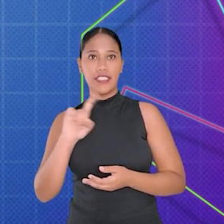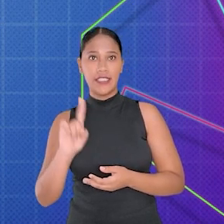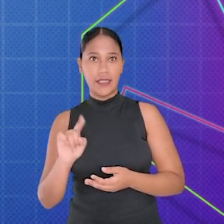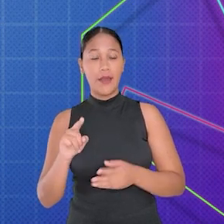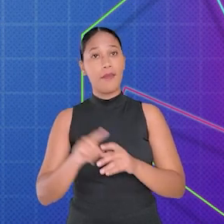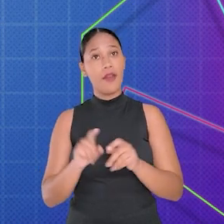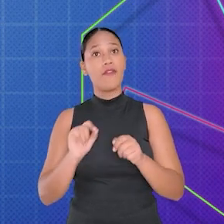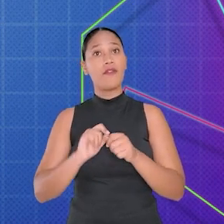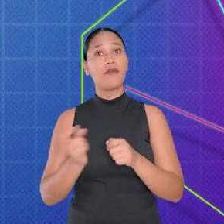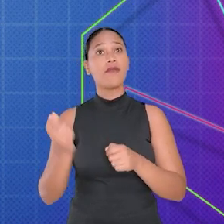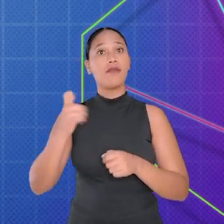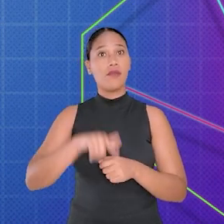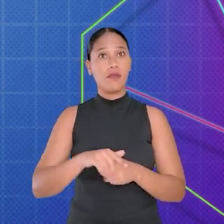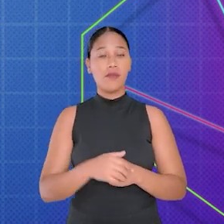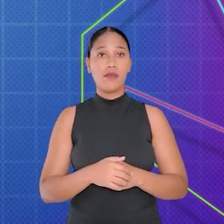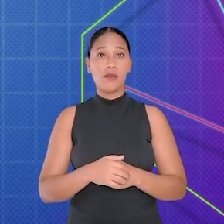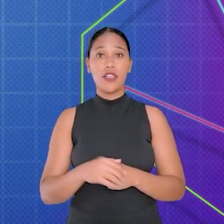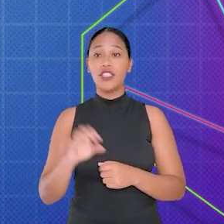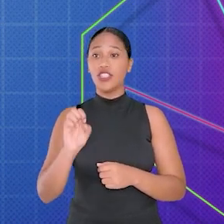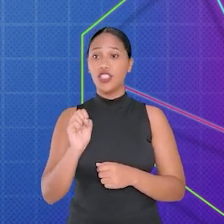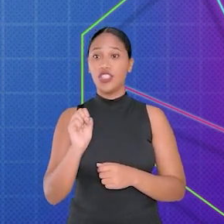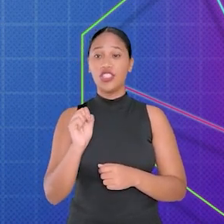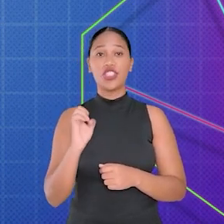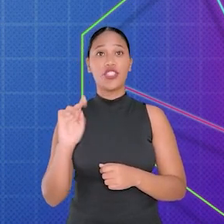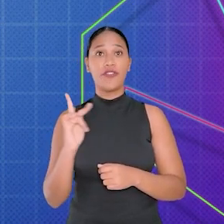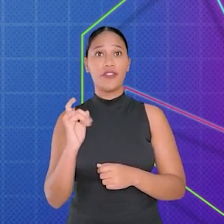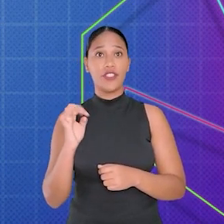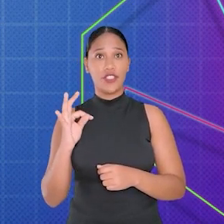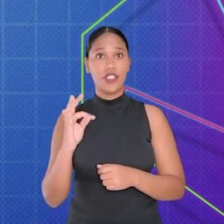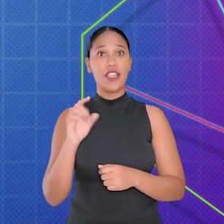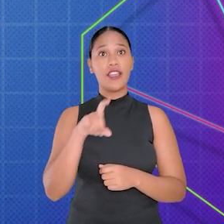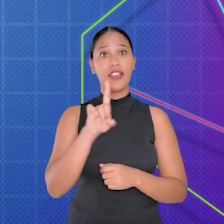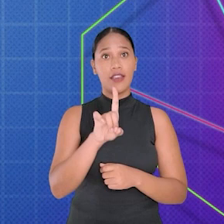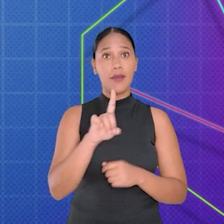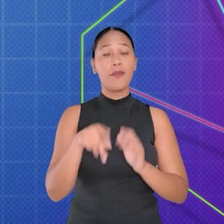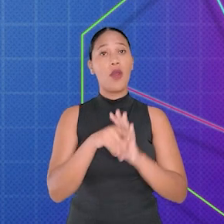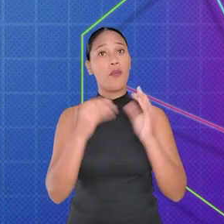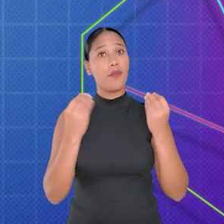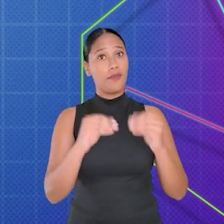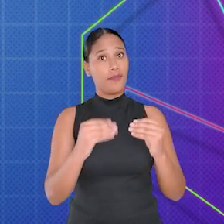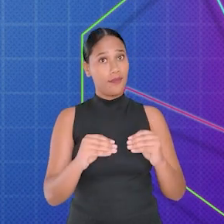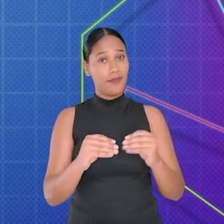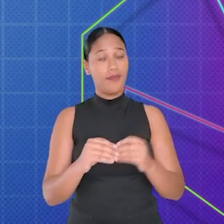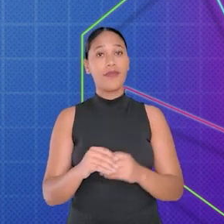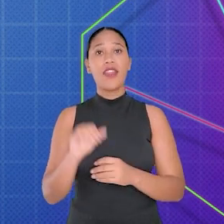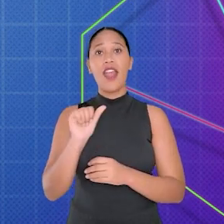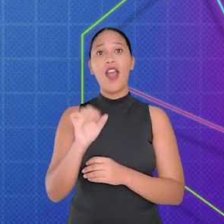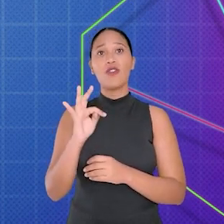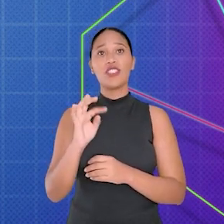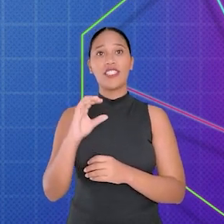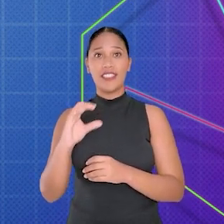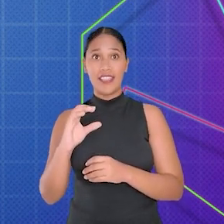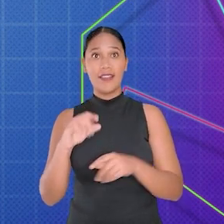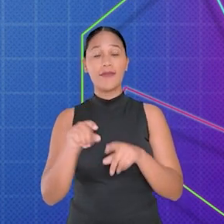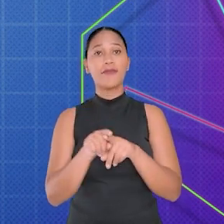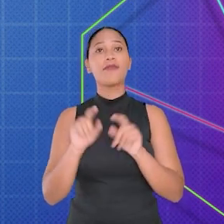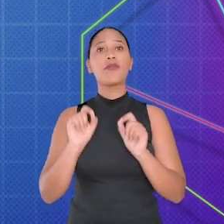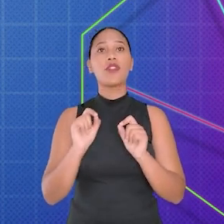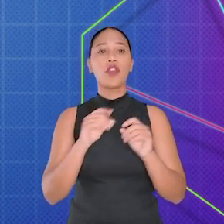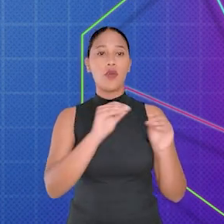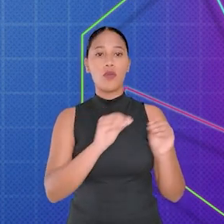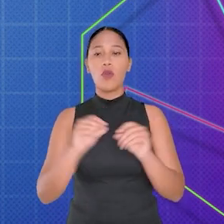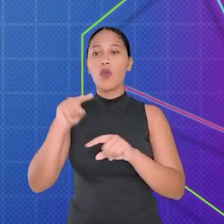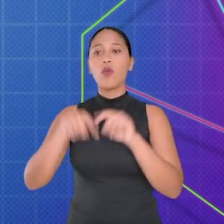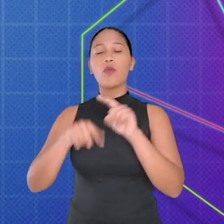a ultimação. Shift D, atalho para duplicar os objetos na cena 3D. Alt C, atalho para